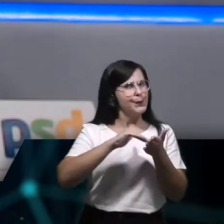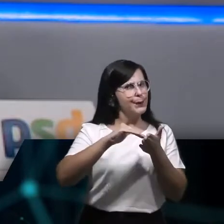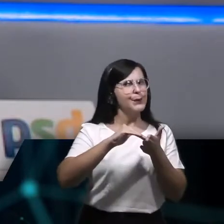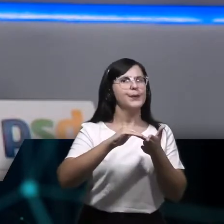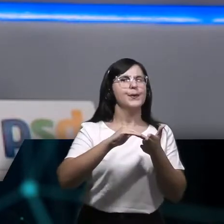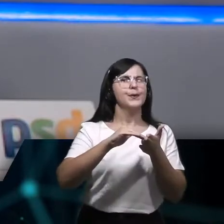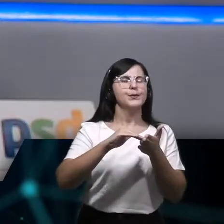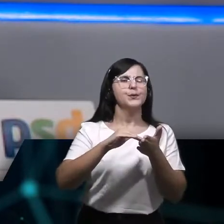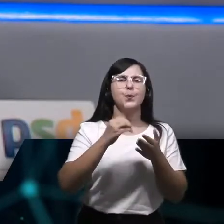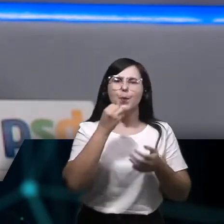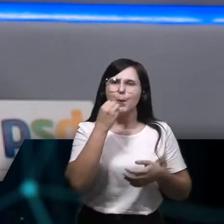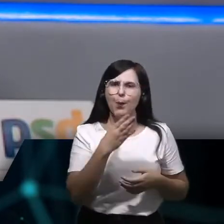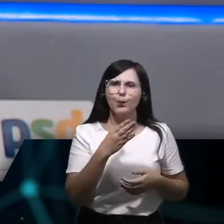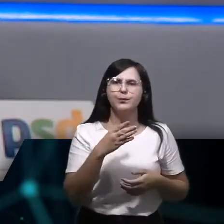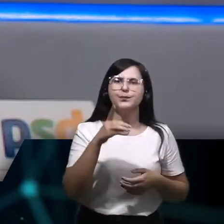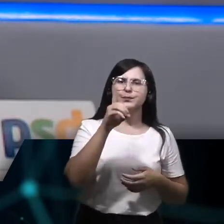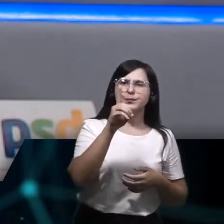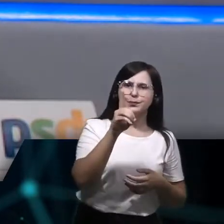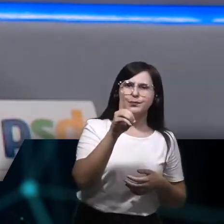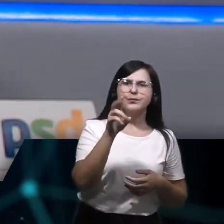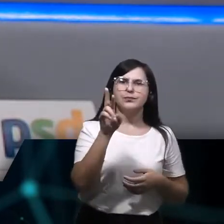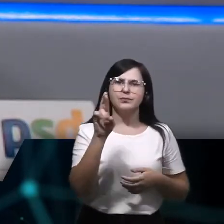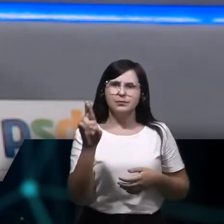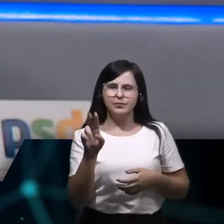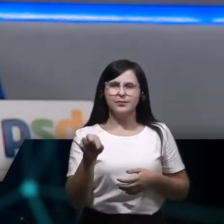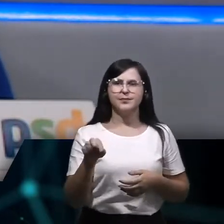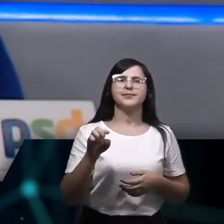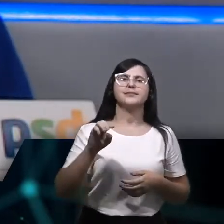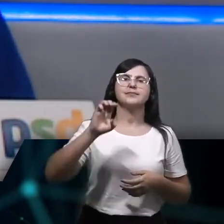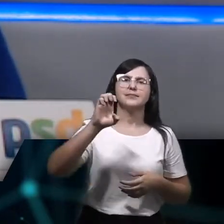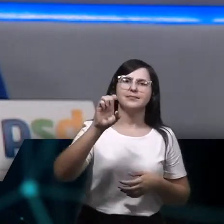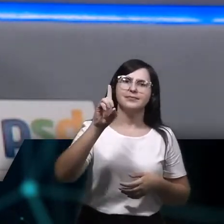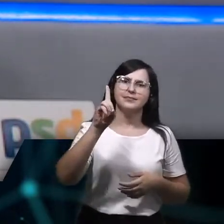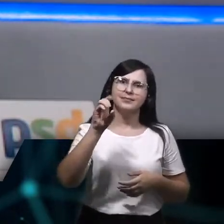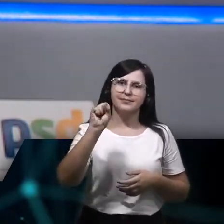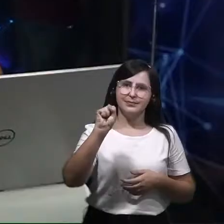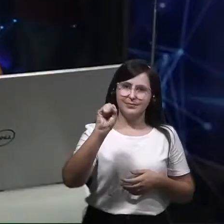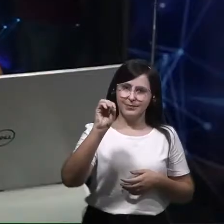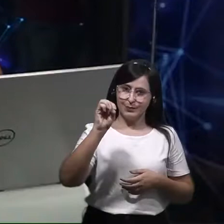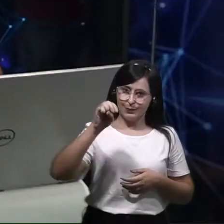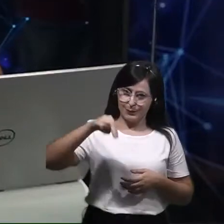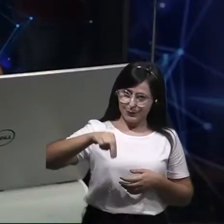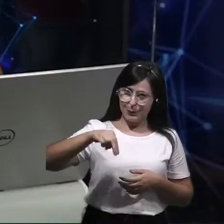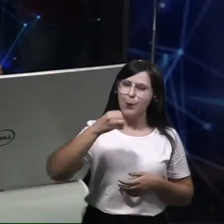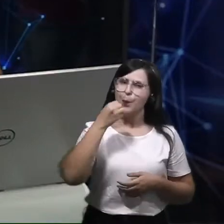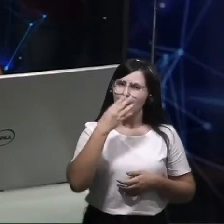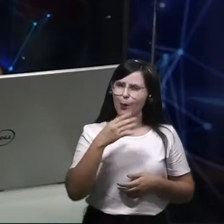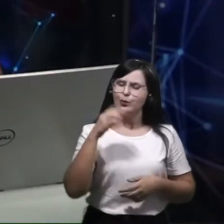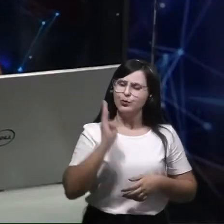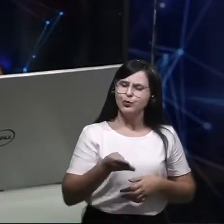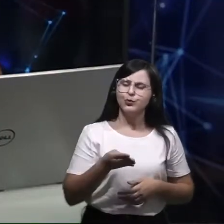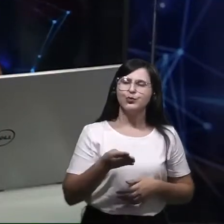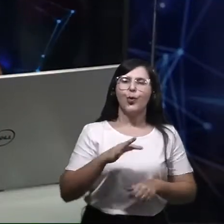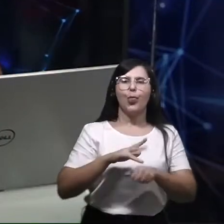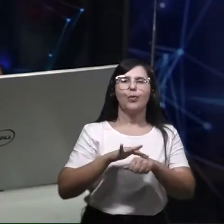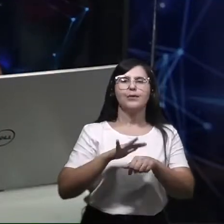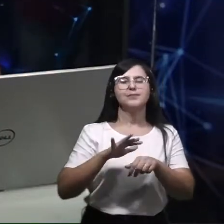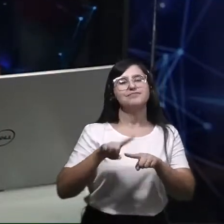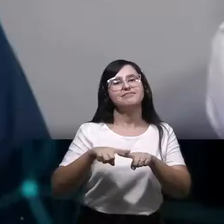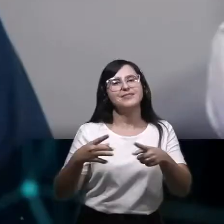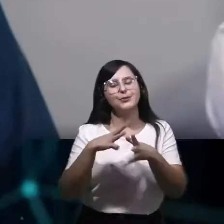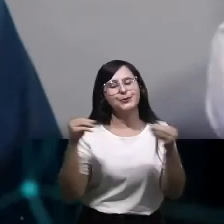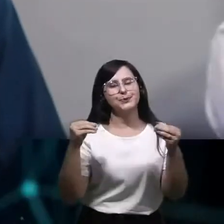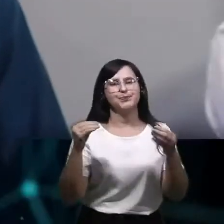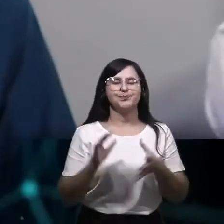dispensa comentário, que enfrentou chikungunya, cólera e agora o coronavírus. O candidato Josivaldo tem 1 minuto para a